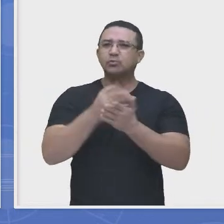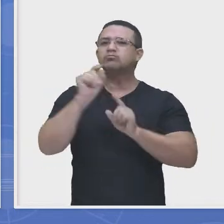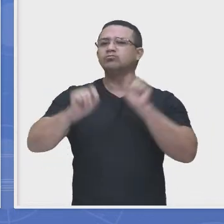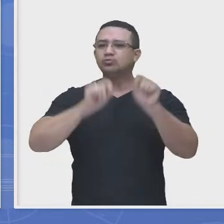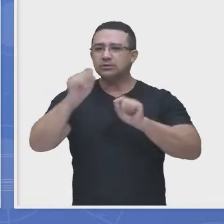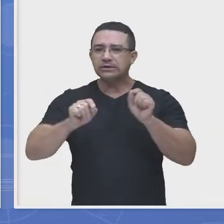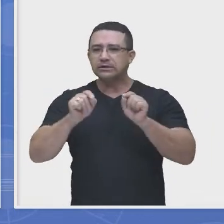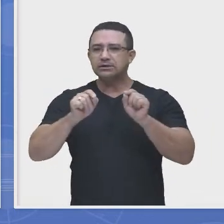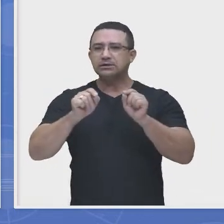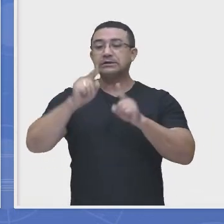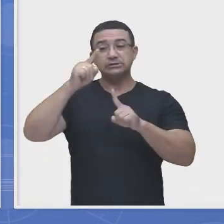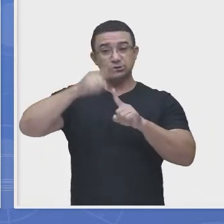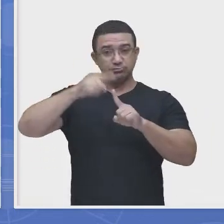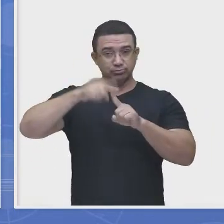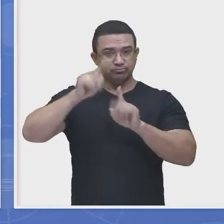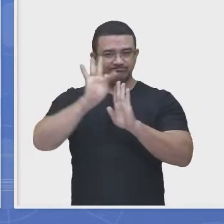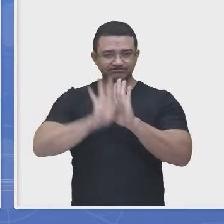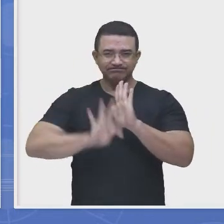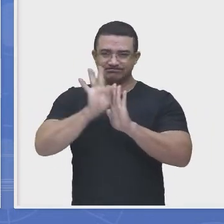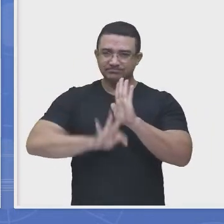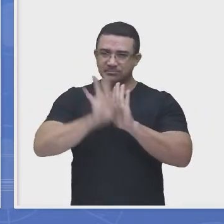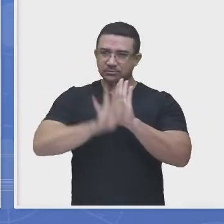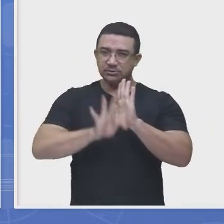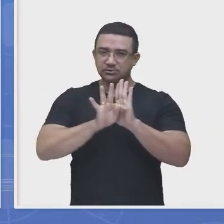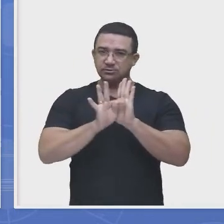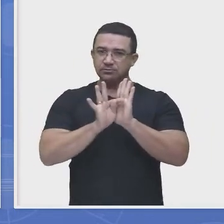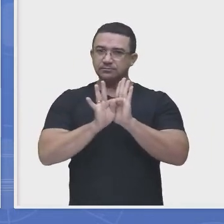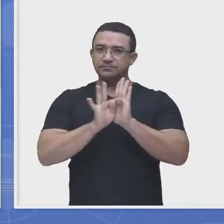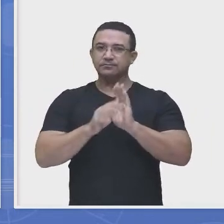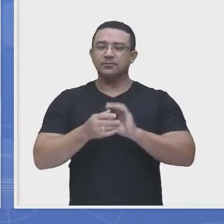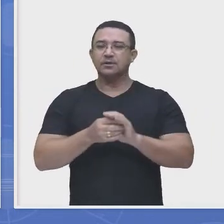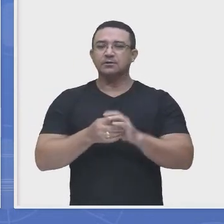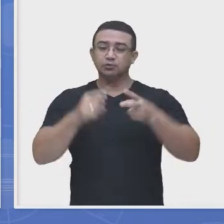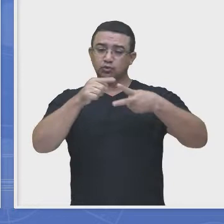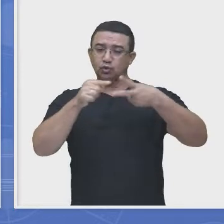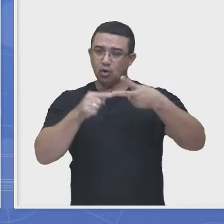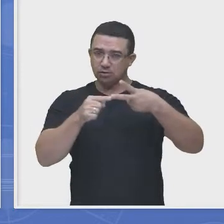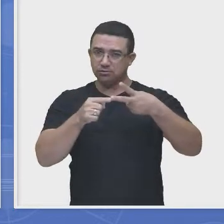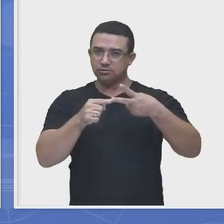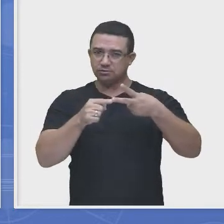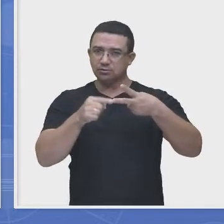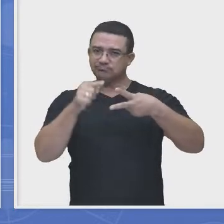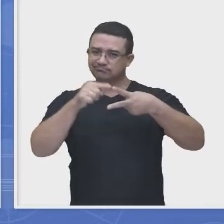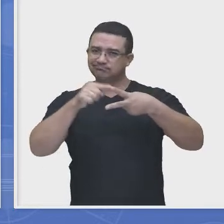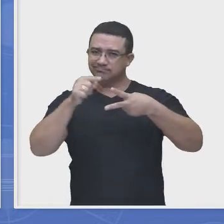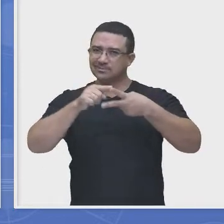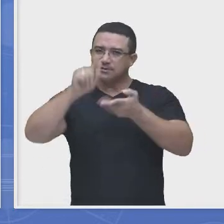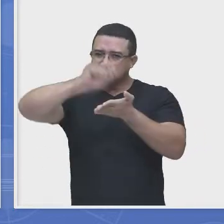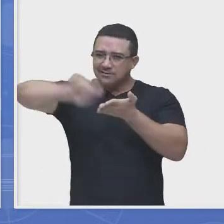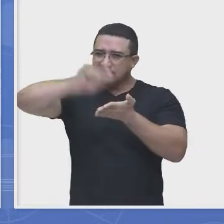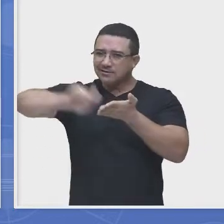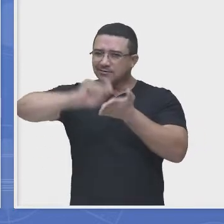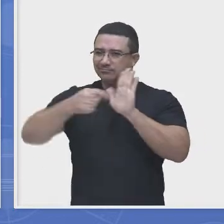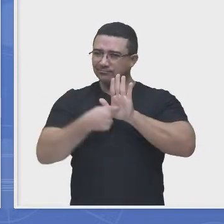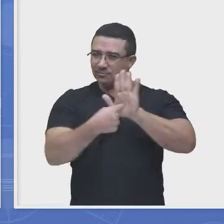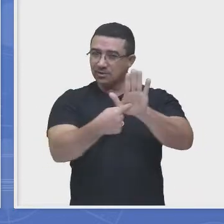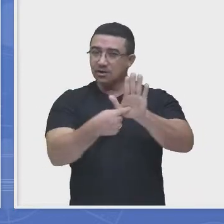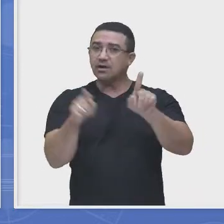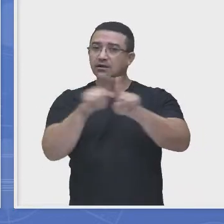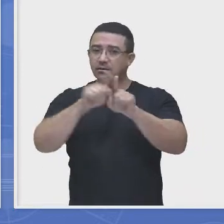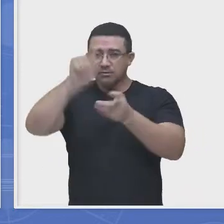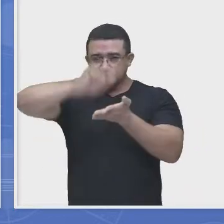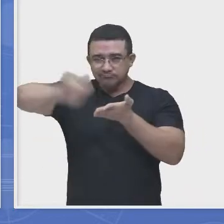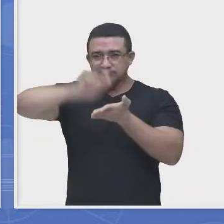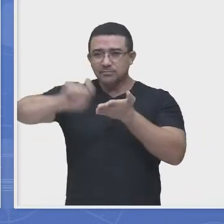os tipos textuais, especificamente dois. No caso, o dissertativo expositivo, e o